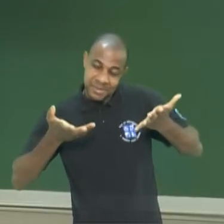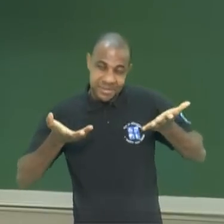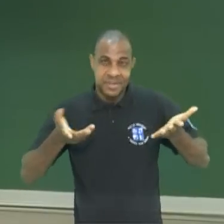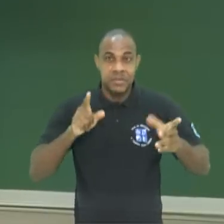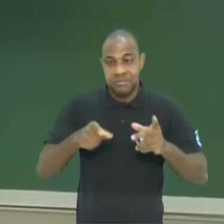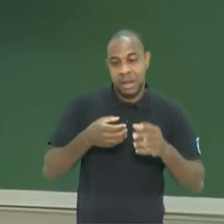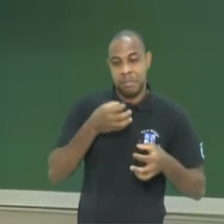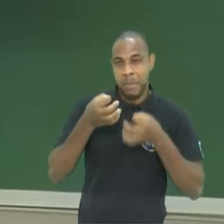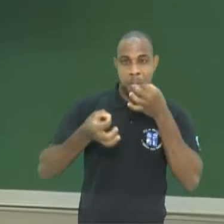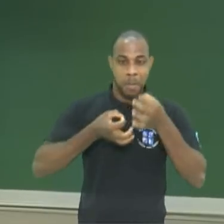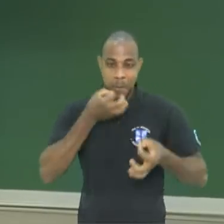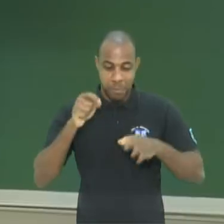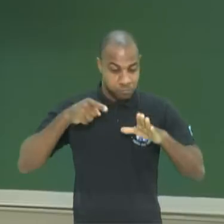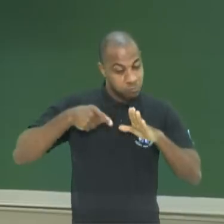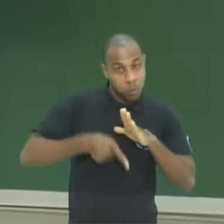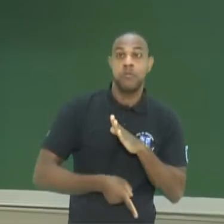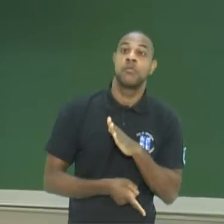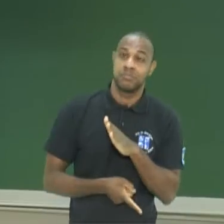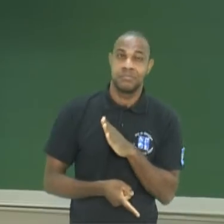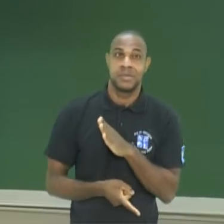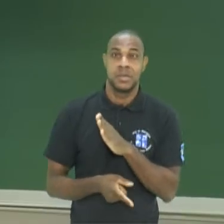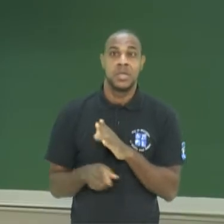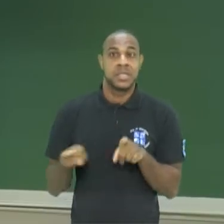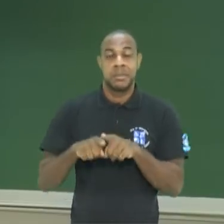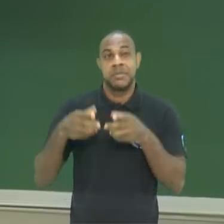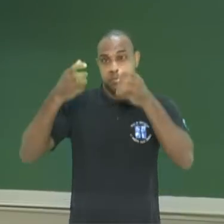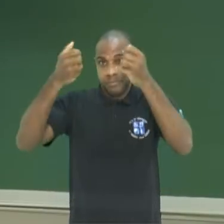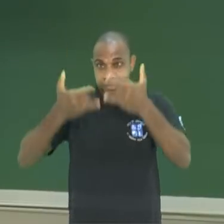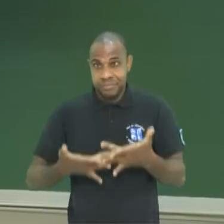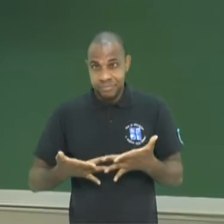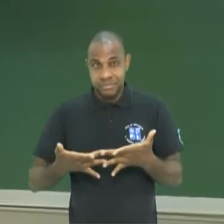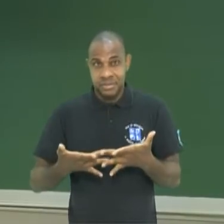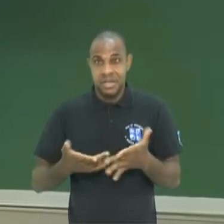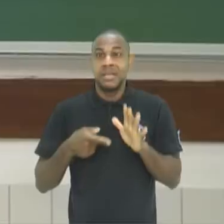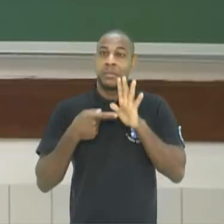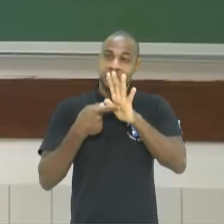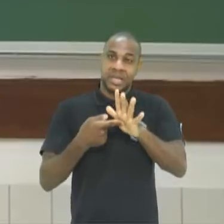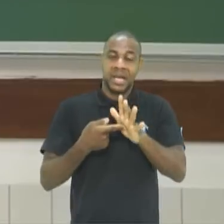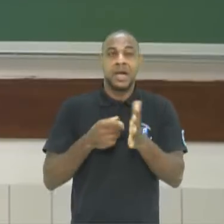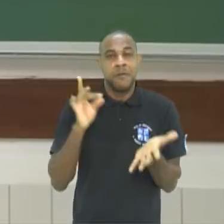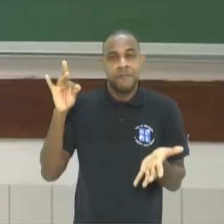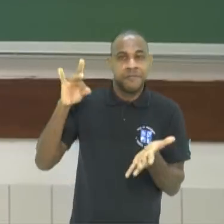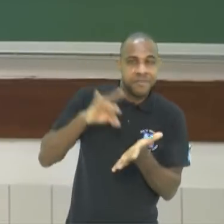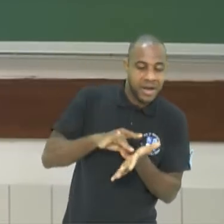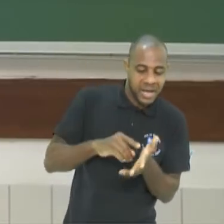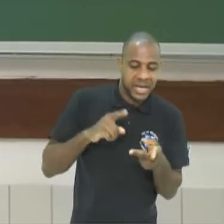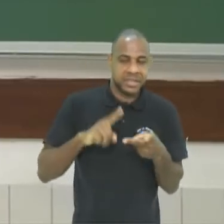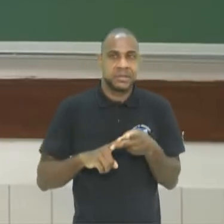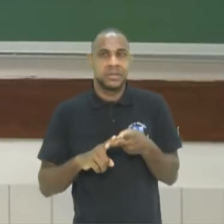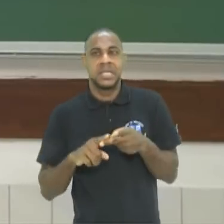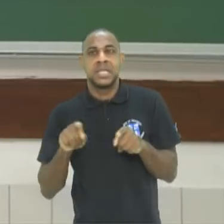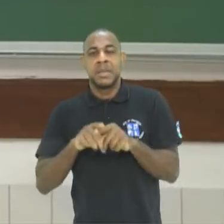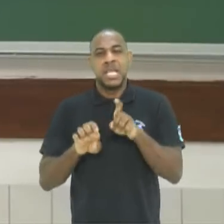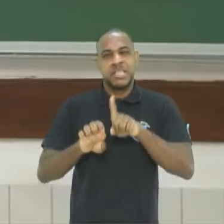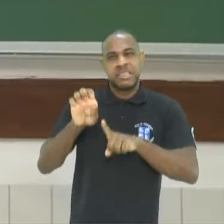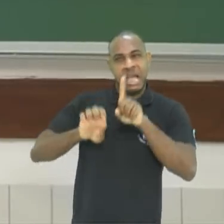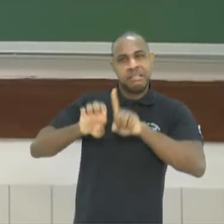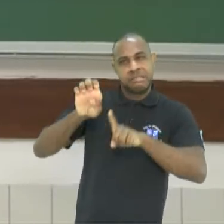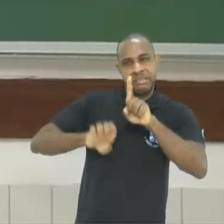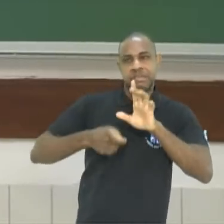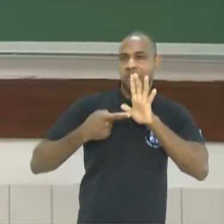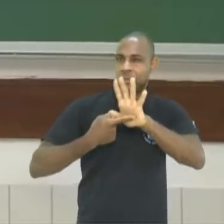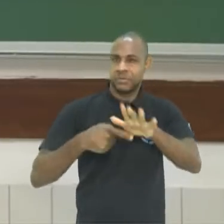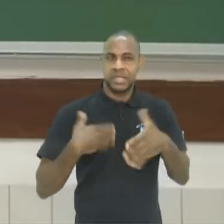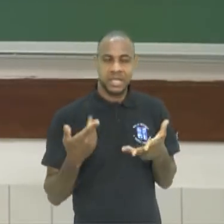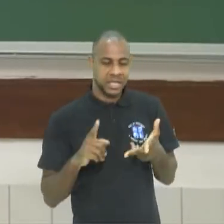vai argumentar. E como que você vai argumentar? Você vai mostrar ali fatos, vai trazer talvez estatísticas, você vai